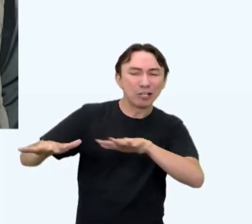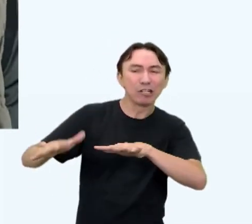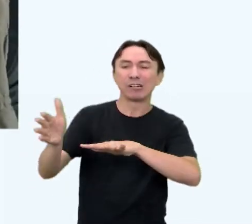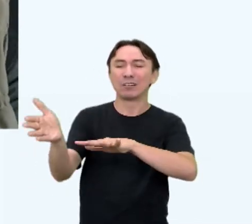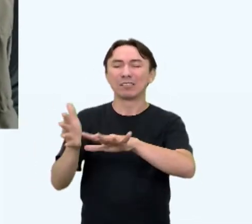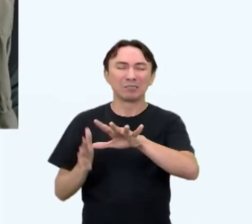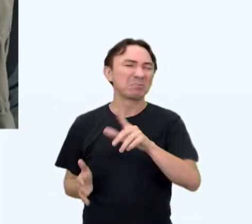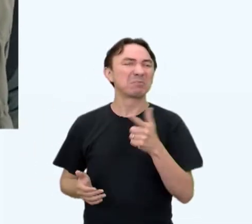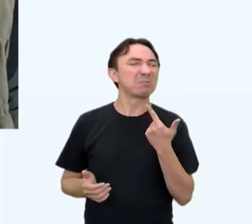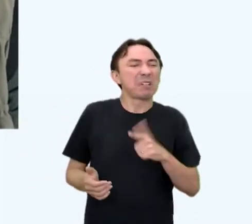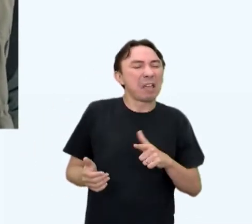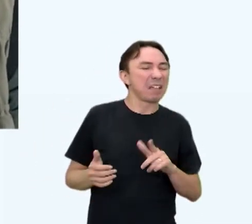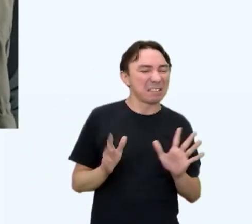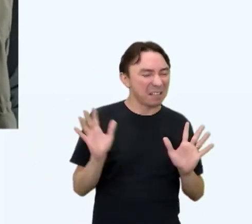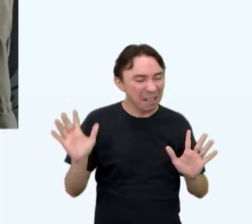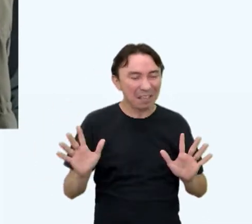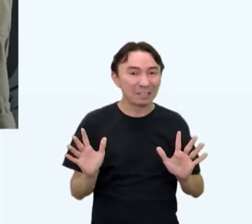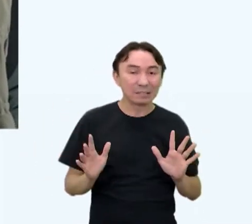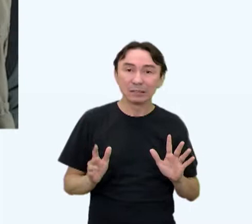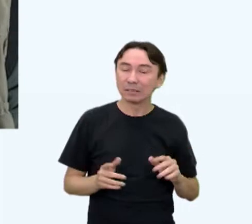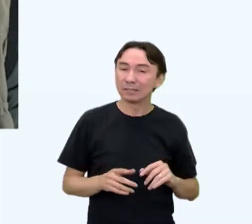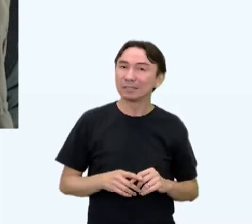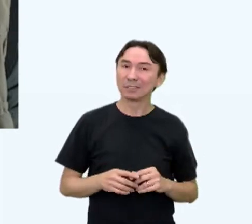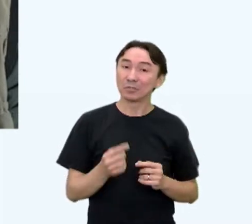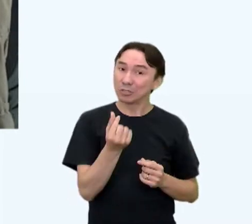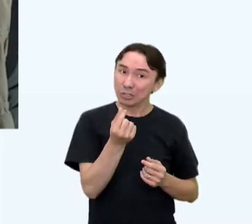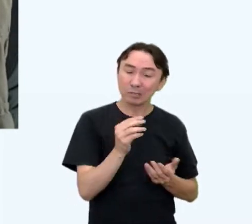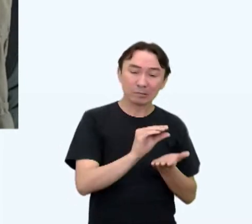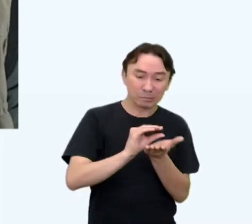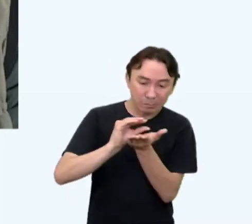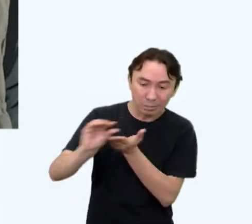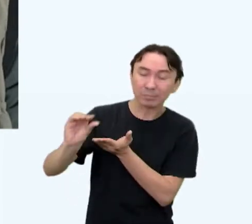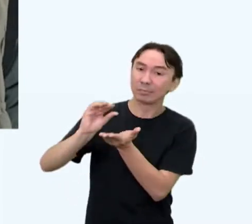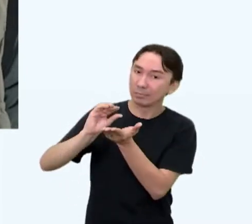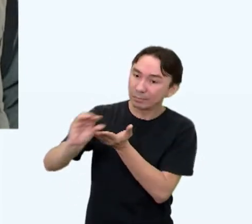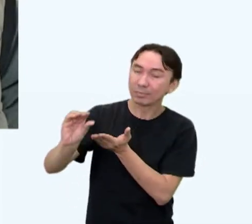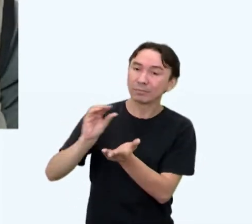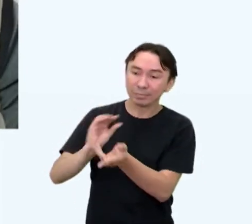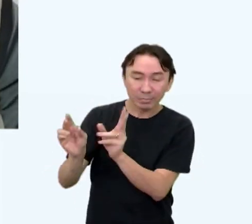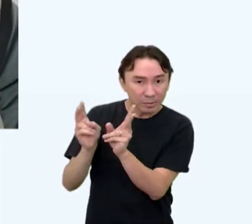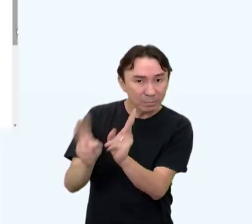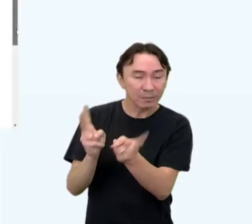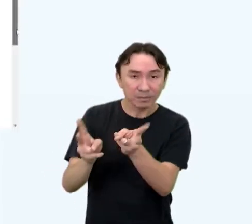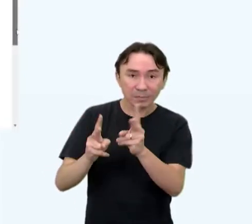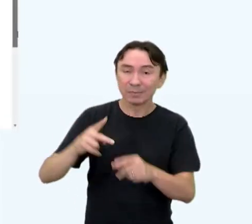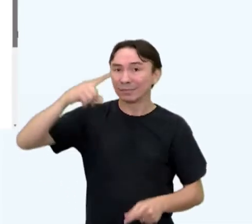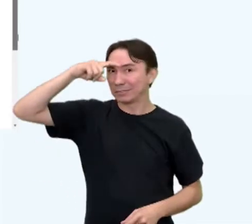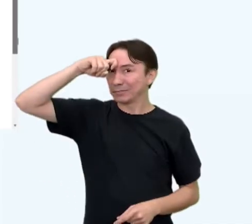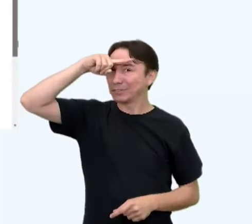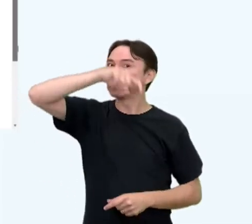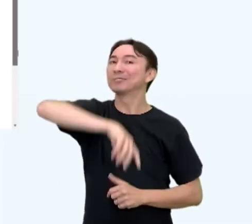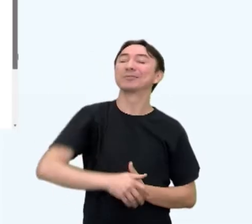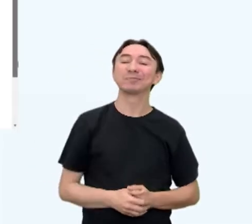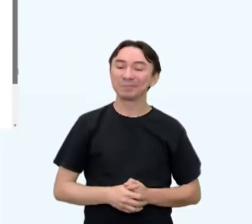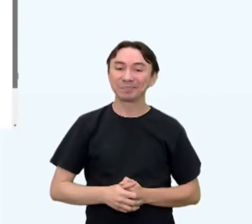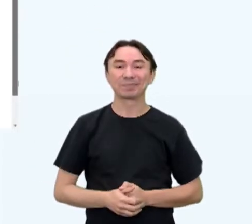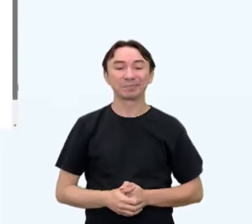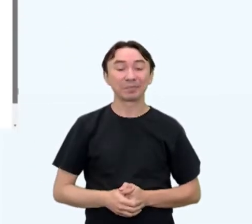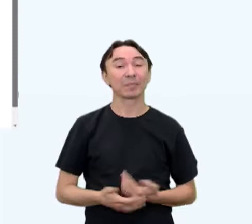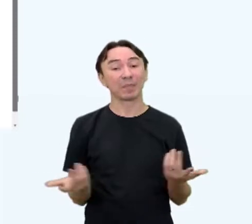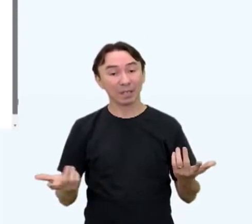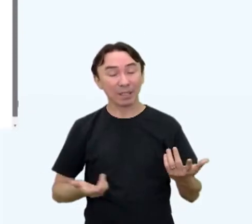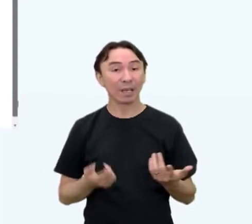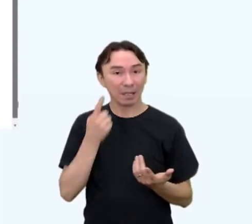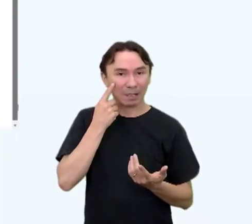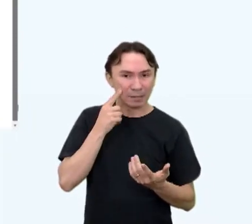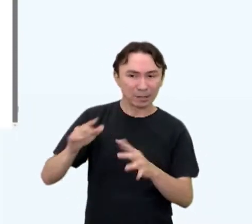é um pouco complexo de conseguir financiamento para manter e desenvolver o nosso trabalho. Com o objetivo de monitorar os